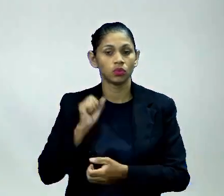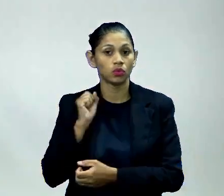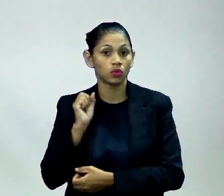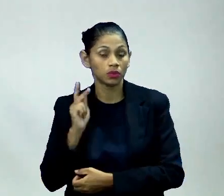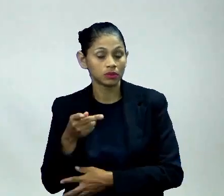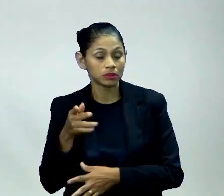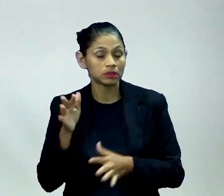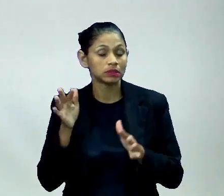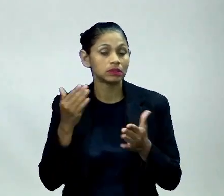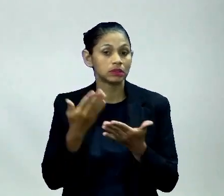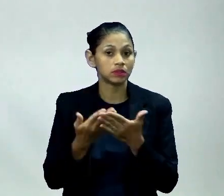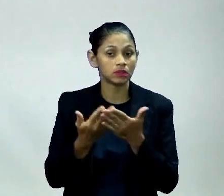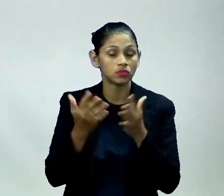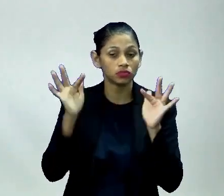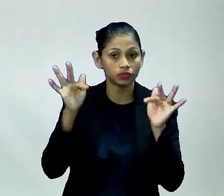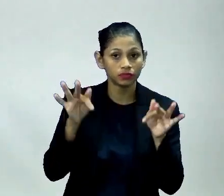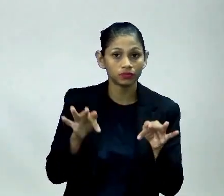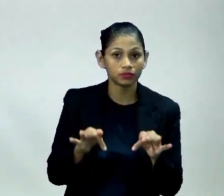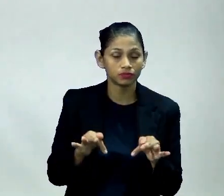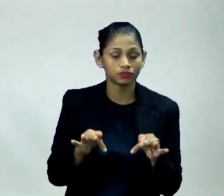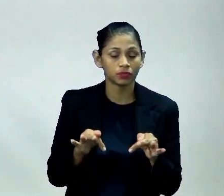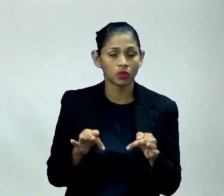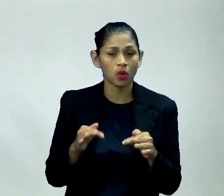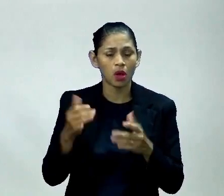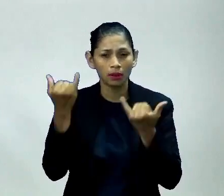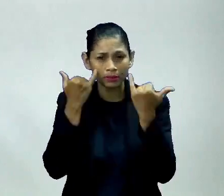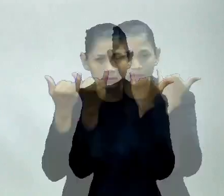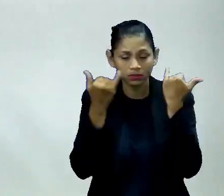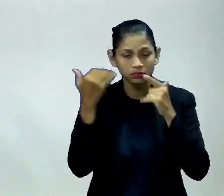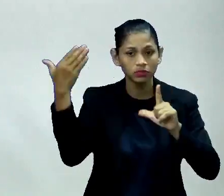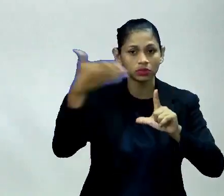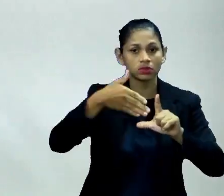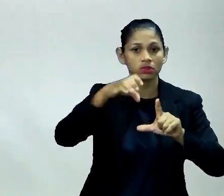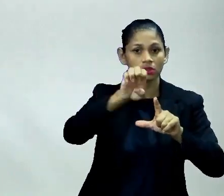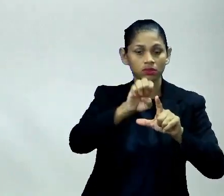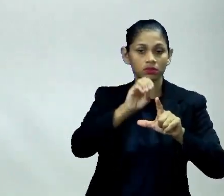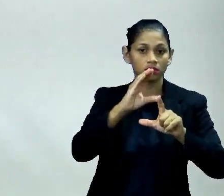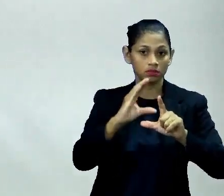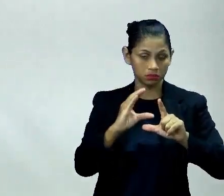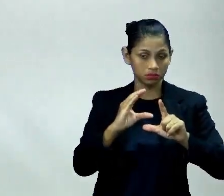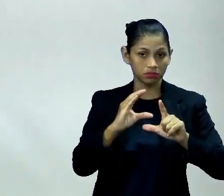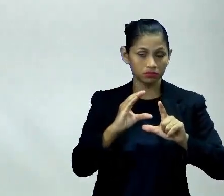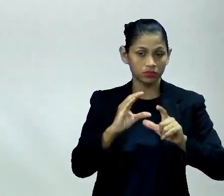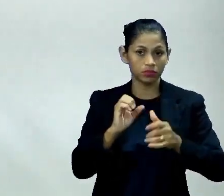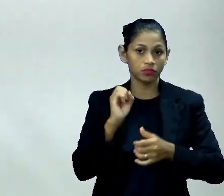Ok, a aula de hoje foi finalizada. Para mais informações, acessem a plataforma